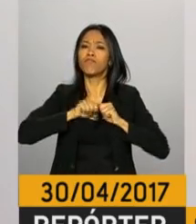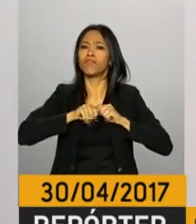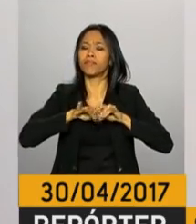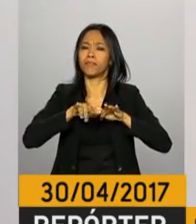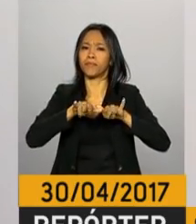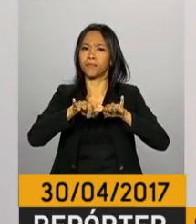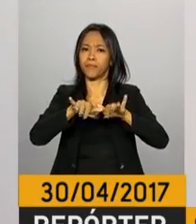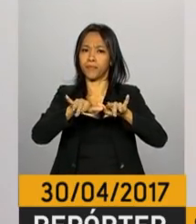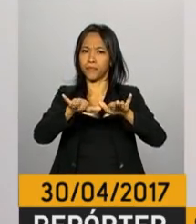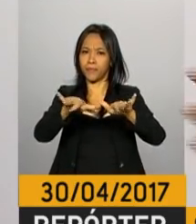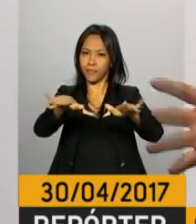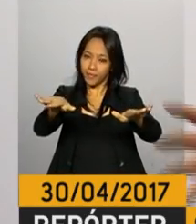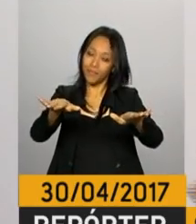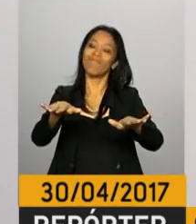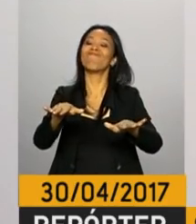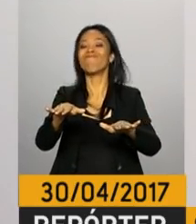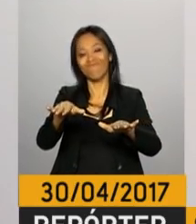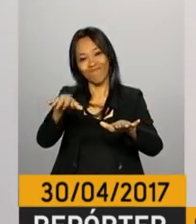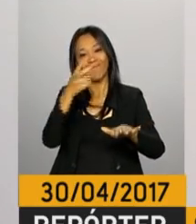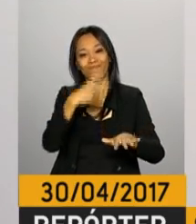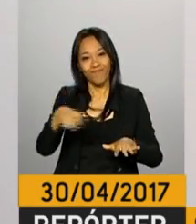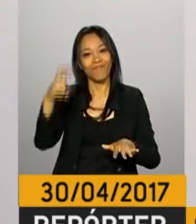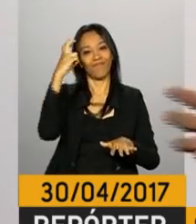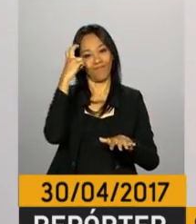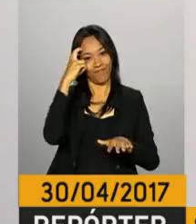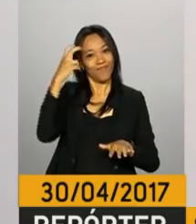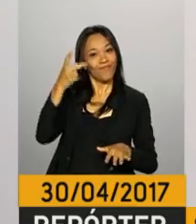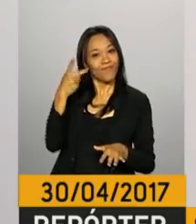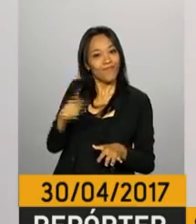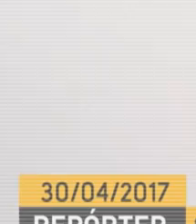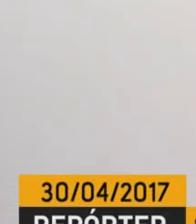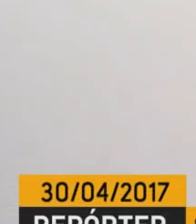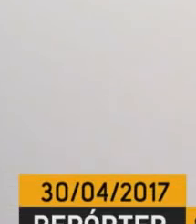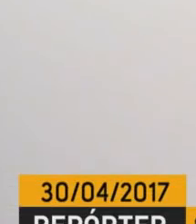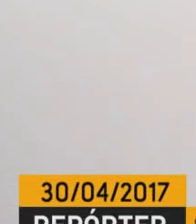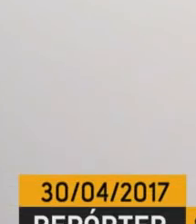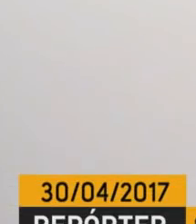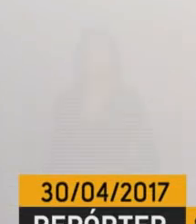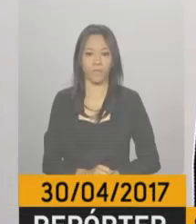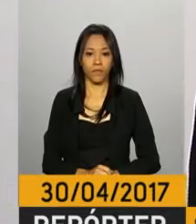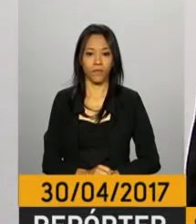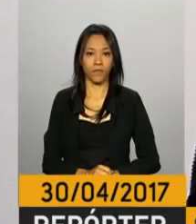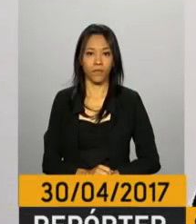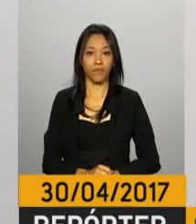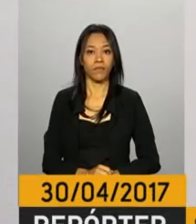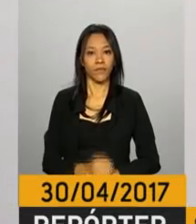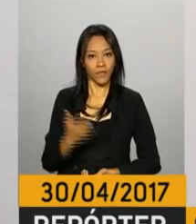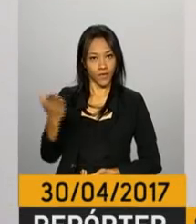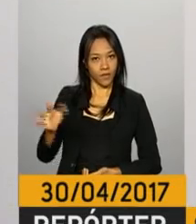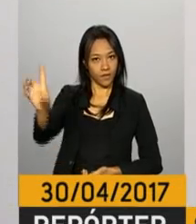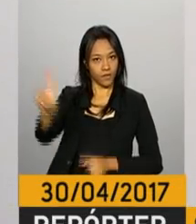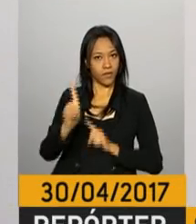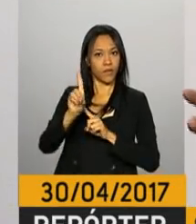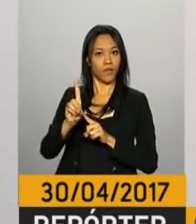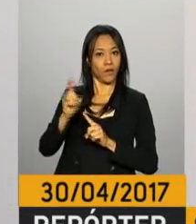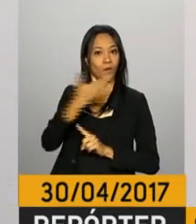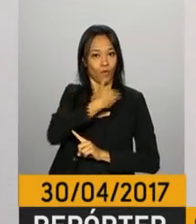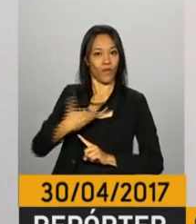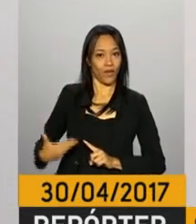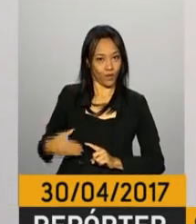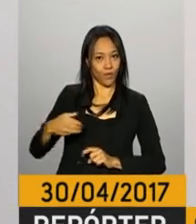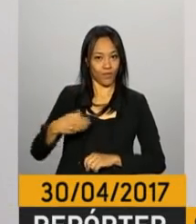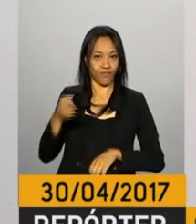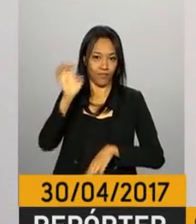divulgadora destes dados extraordinários da cultura do Japão. E como o governador Geraldo Alckmin teve a